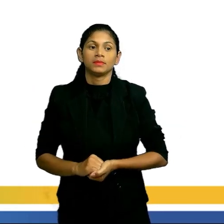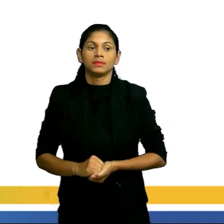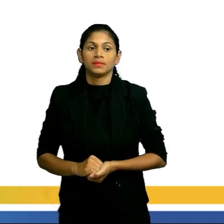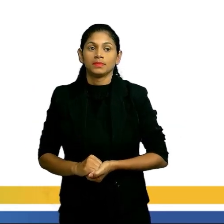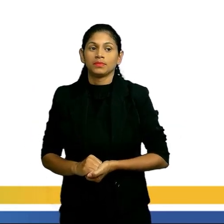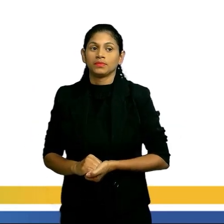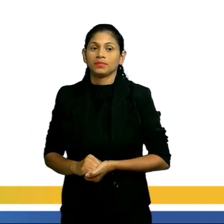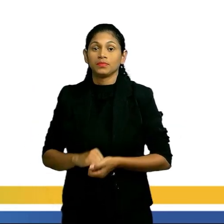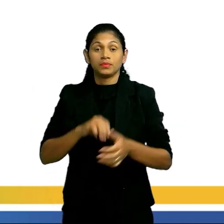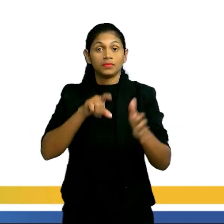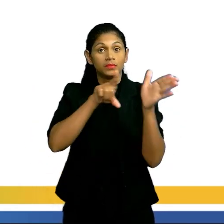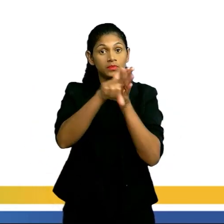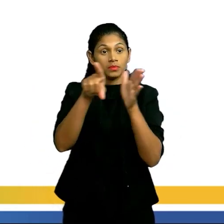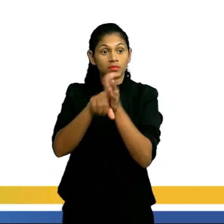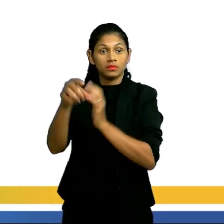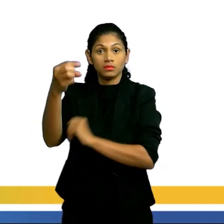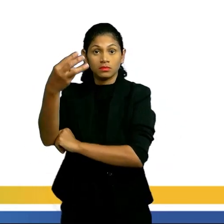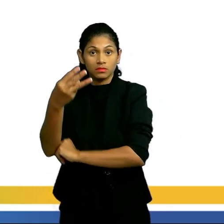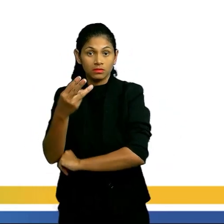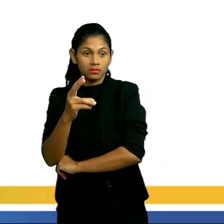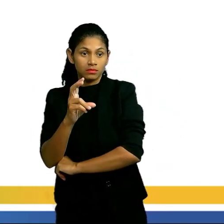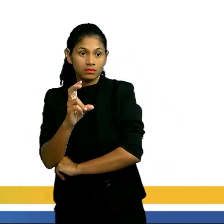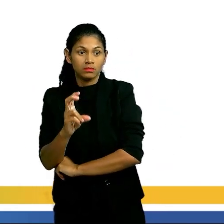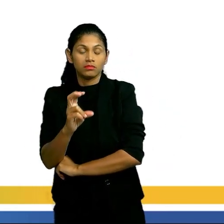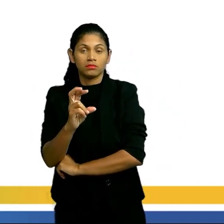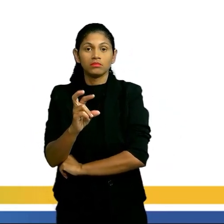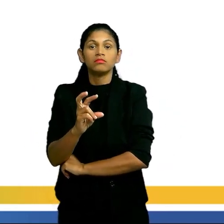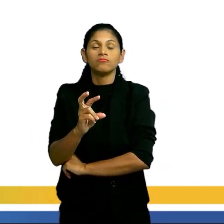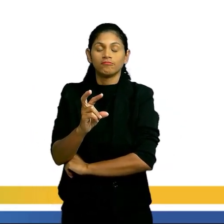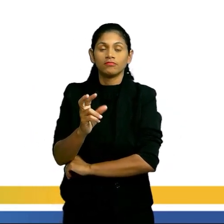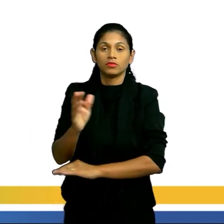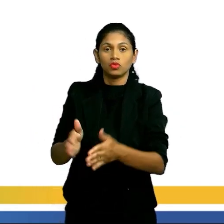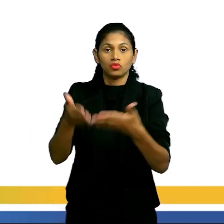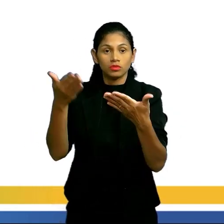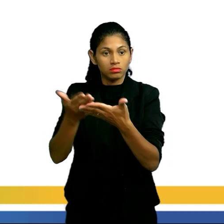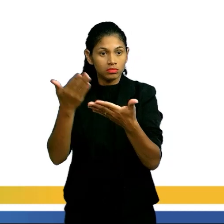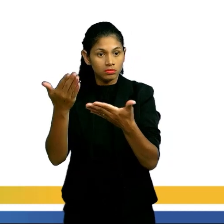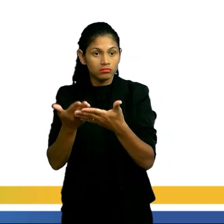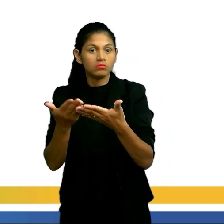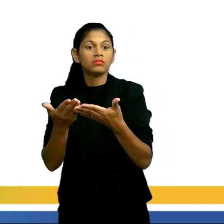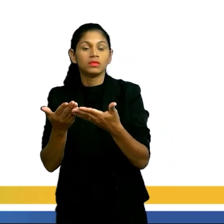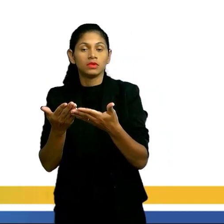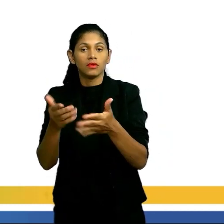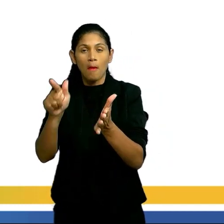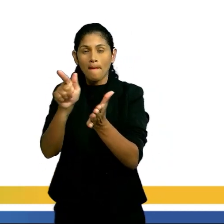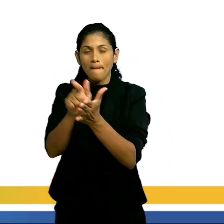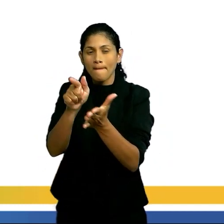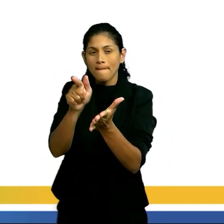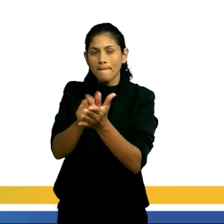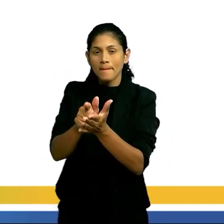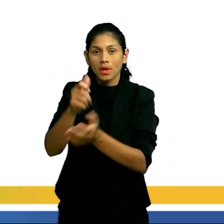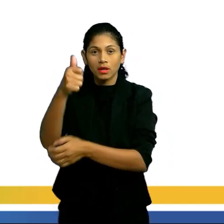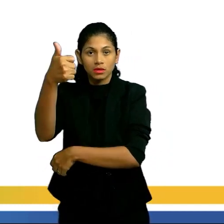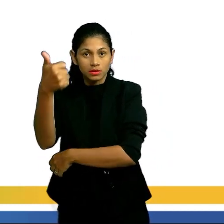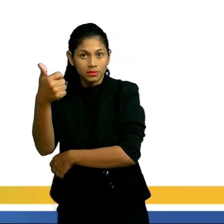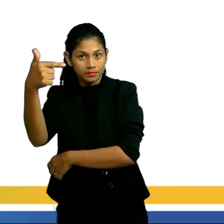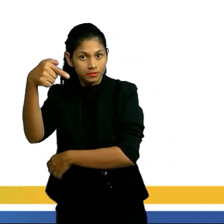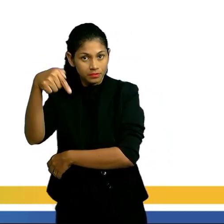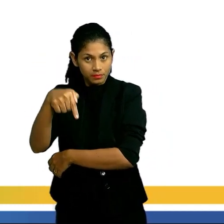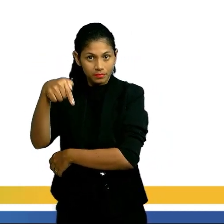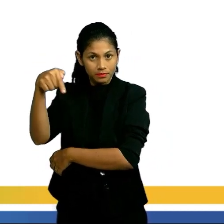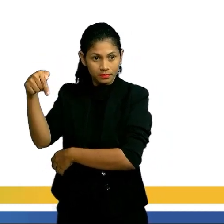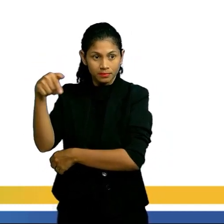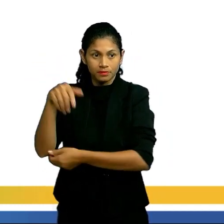Questão 35, livro do Resolve Enem, na página 177. Mariana ganhou de presente